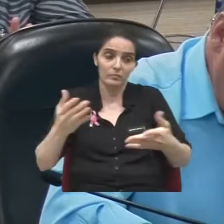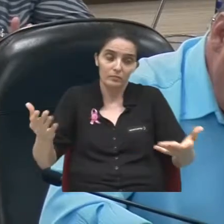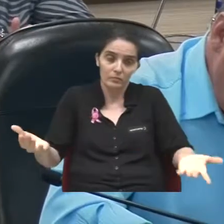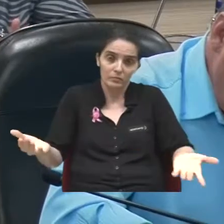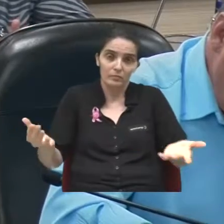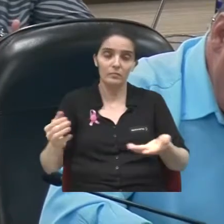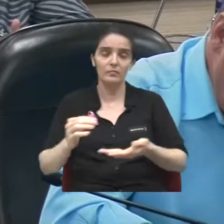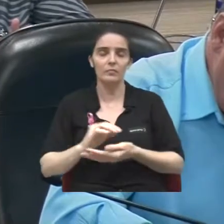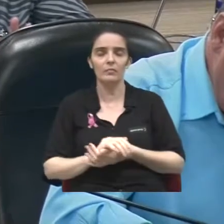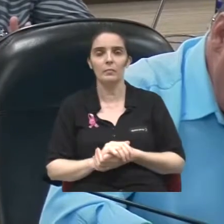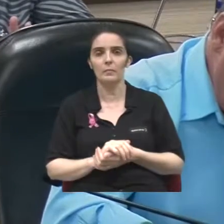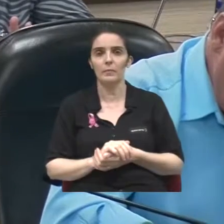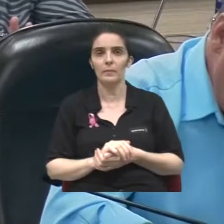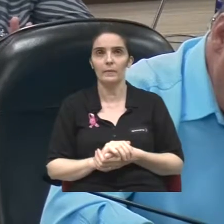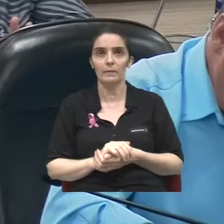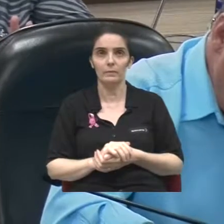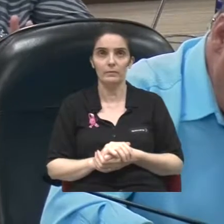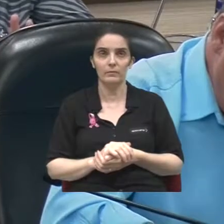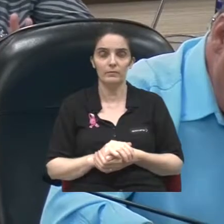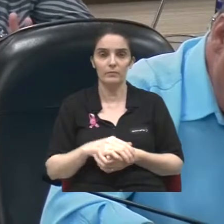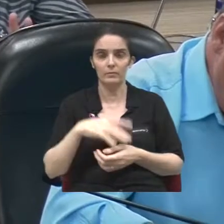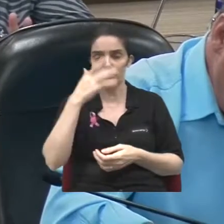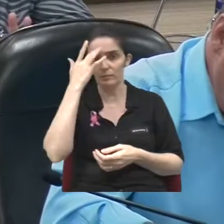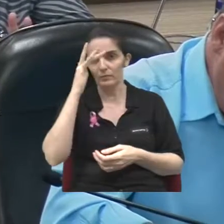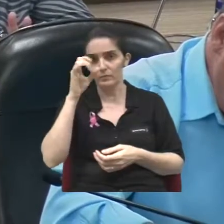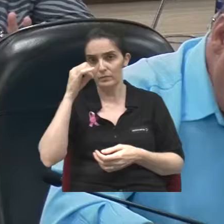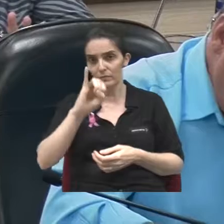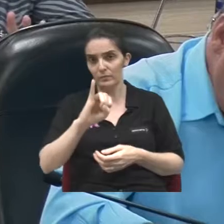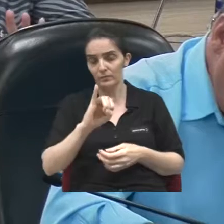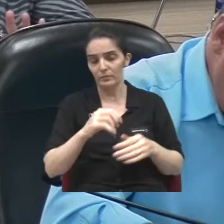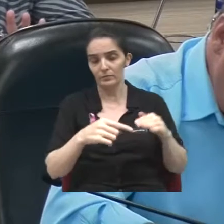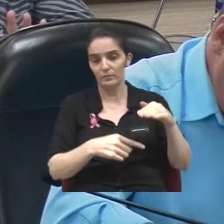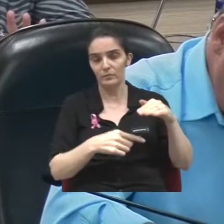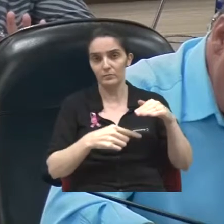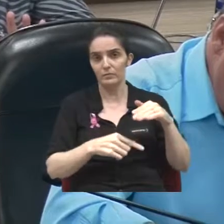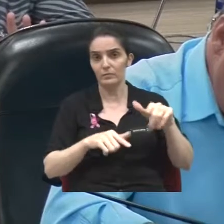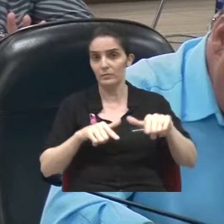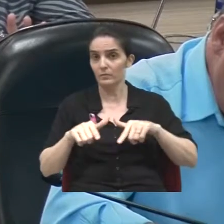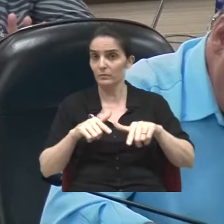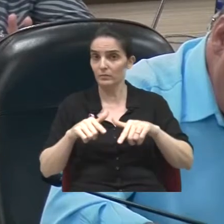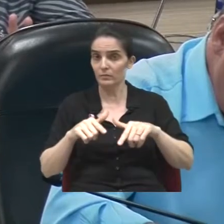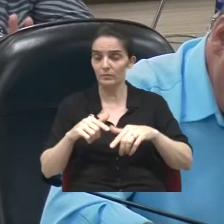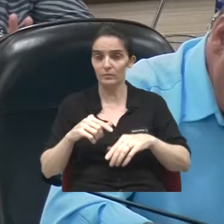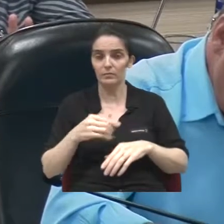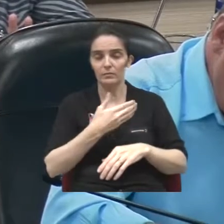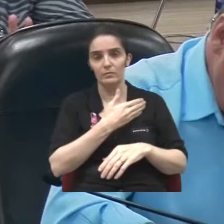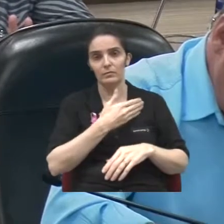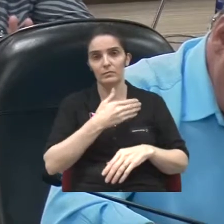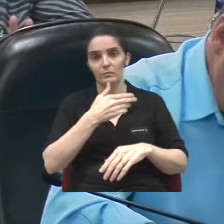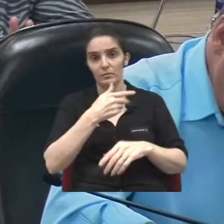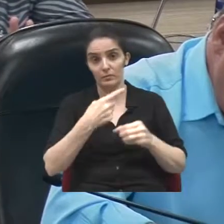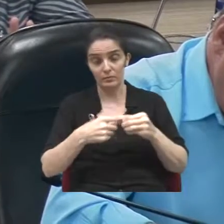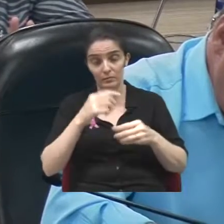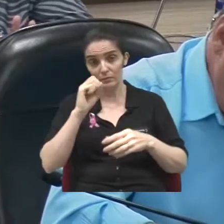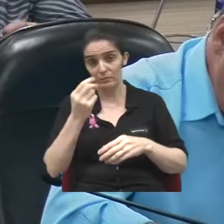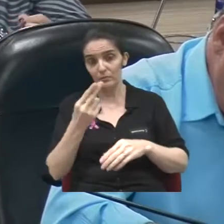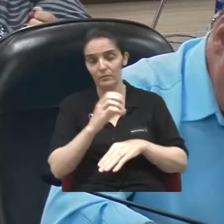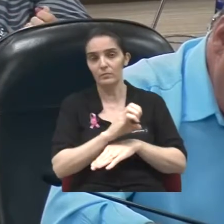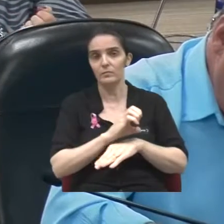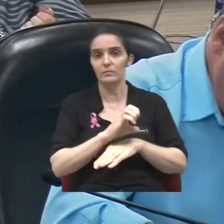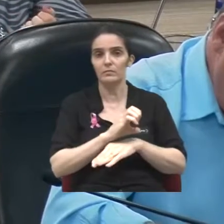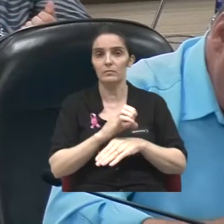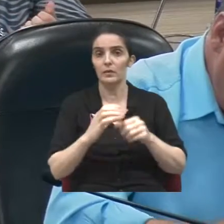são concessionário de serviço público municipal ou estadual. Isso é muito grave e eu estou